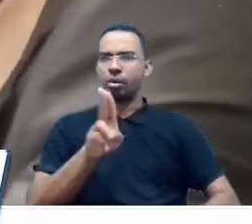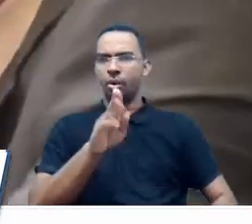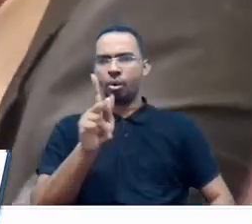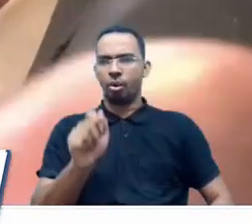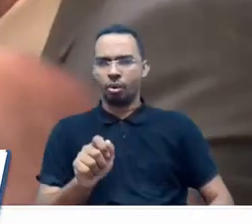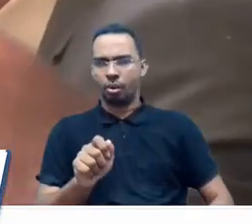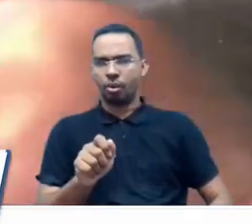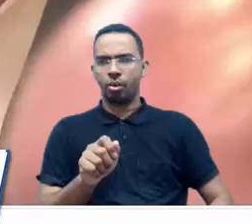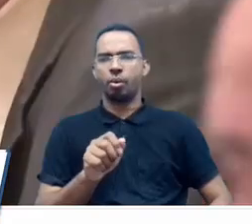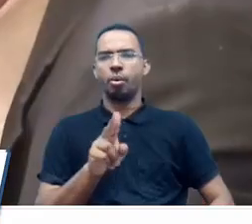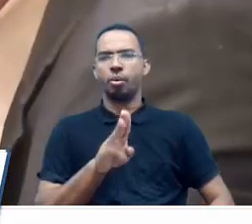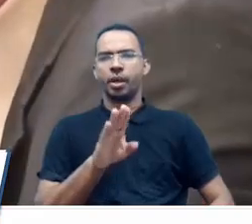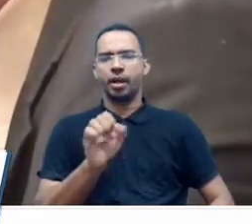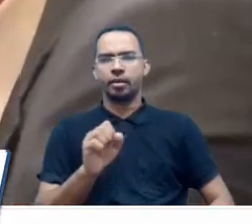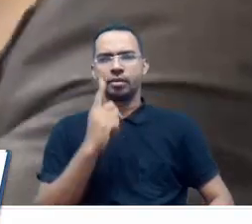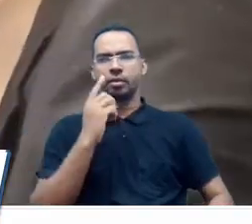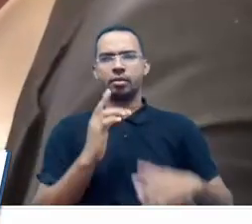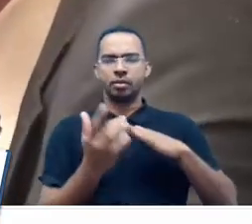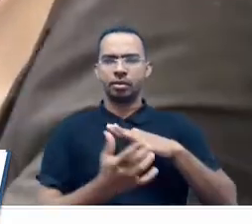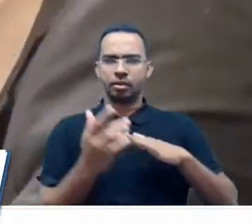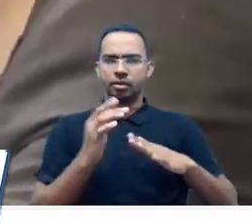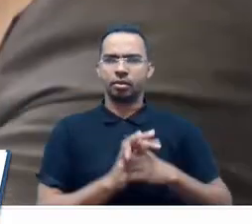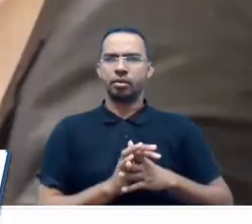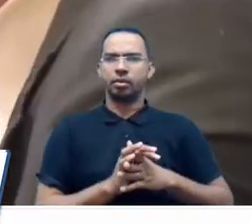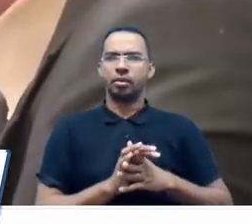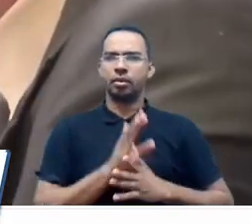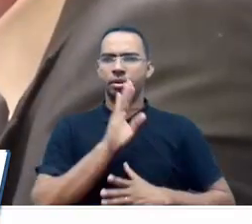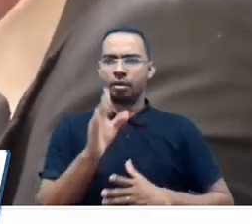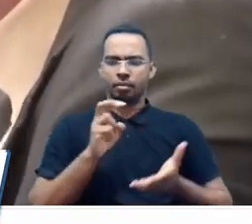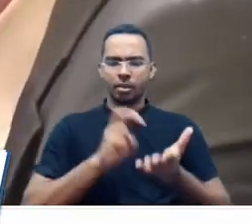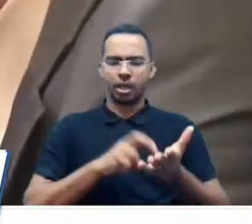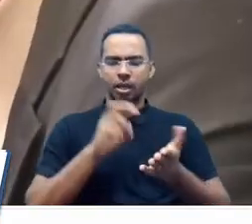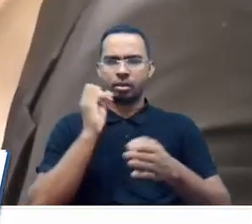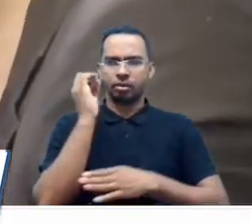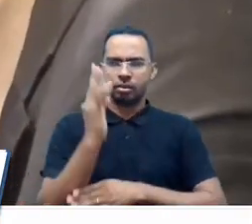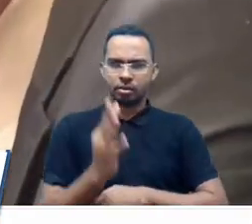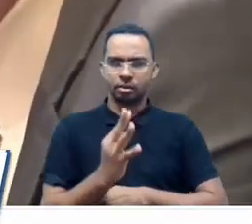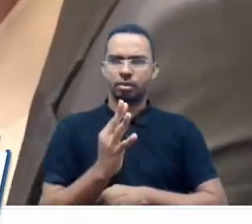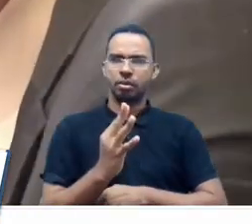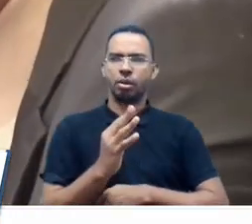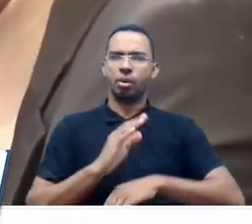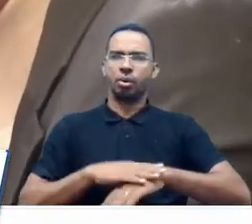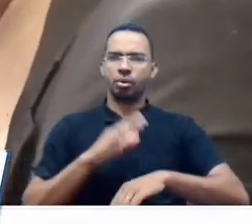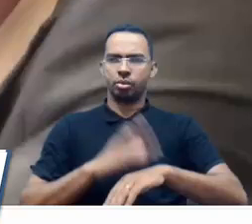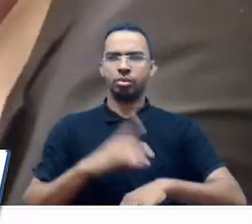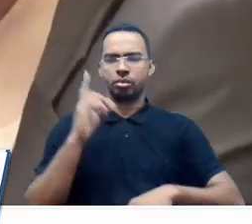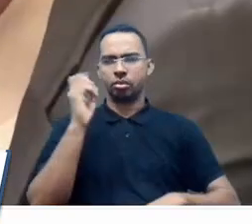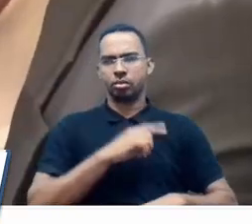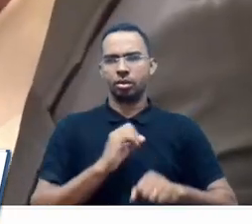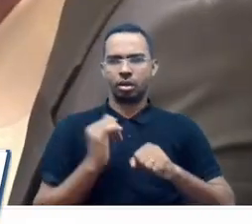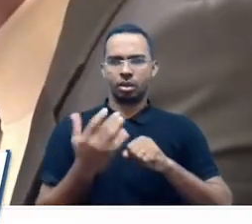de saúde. Quem me acompanha pelas redes sociais, eu estive de manhã, de madrugada, no momento mais difícil da pandemia,